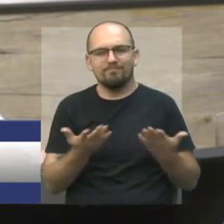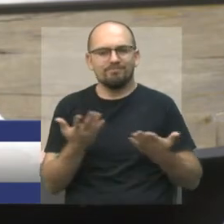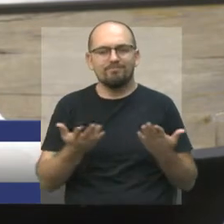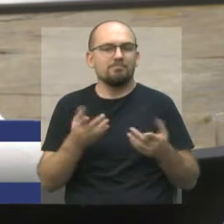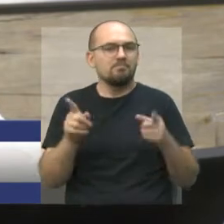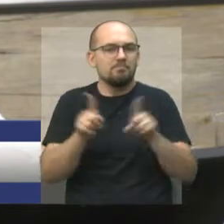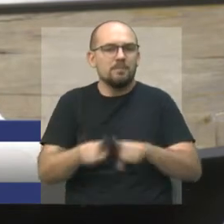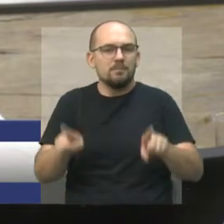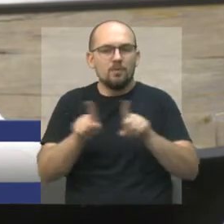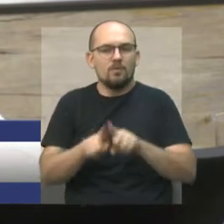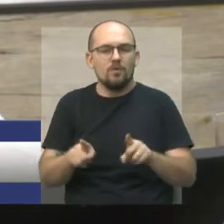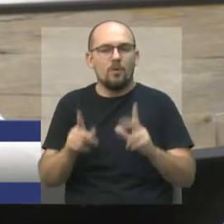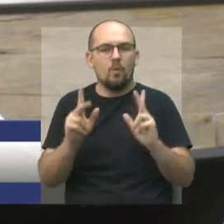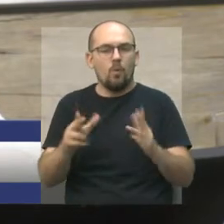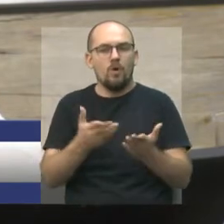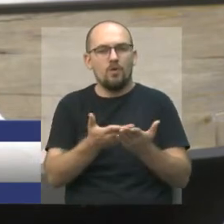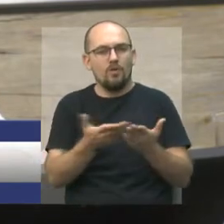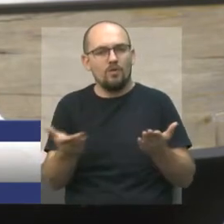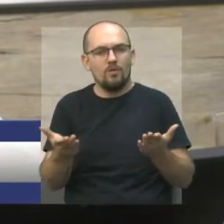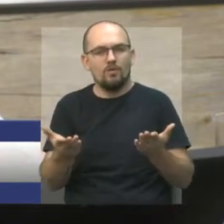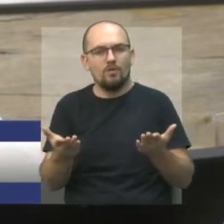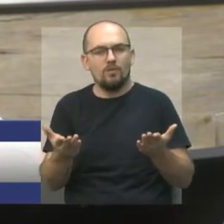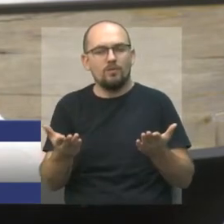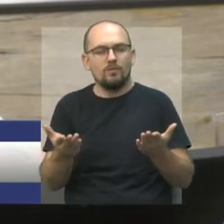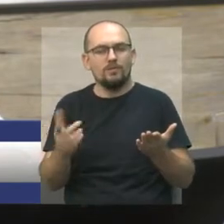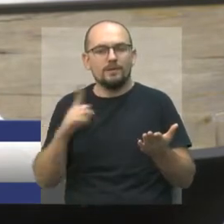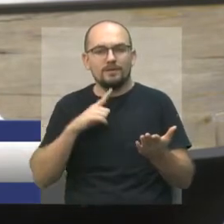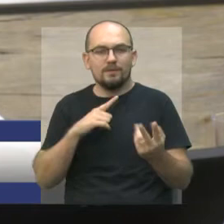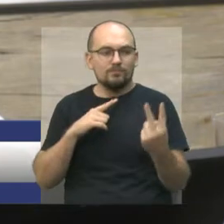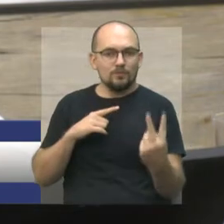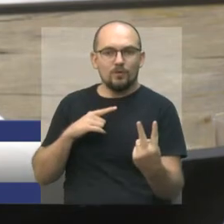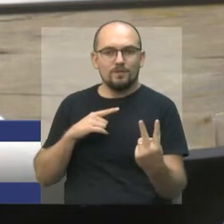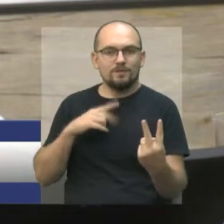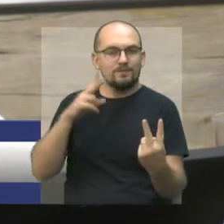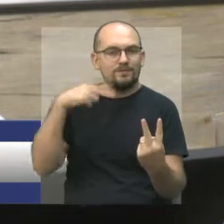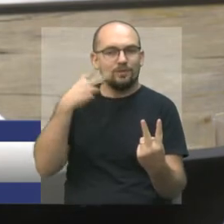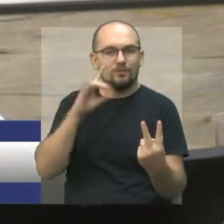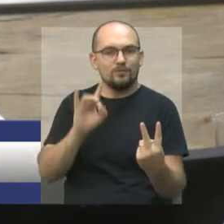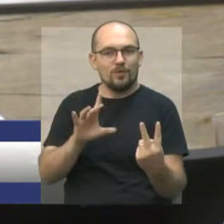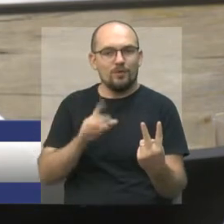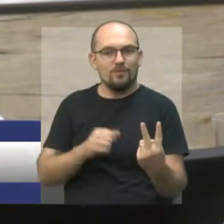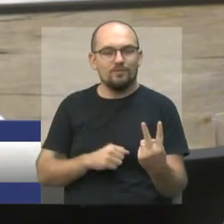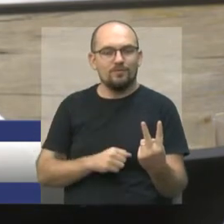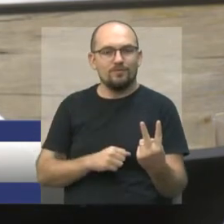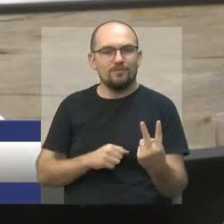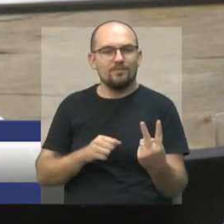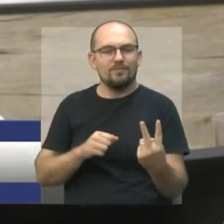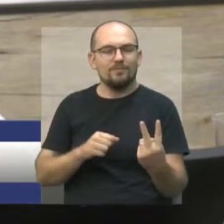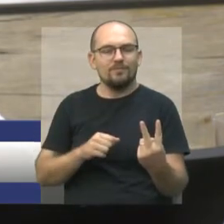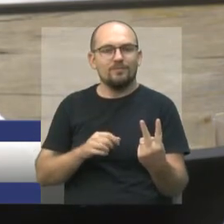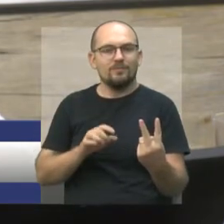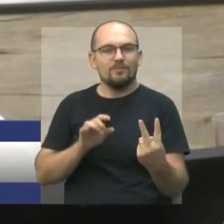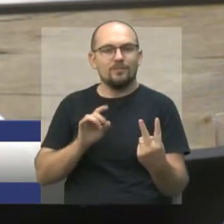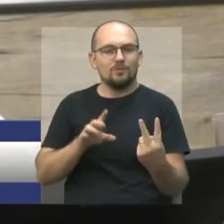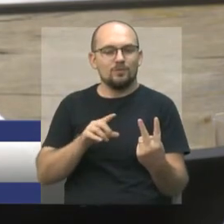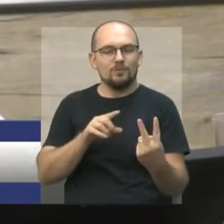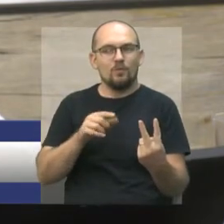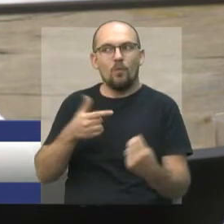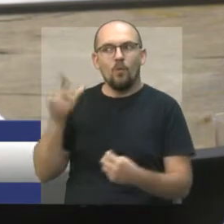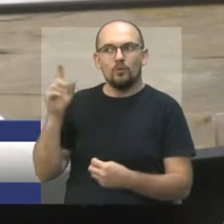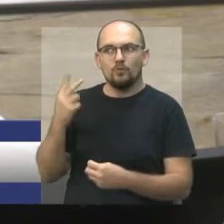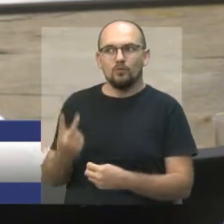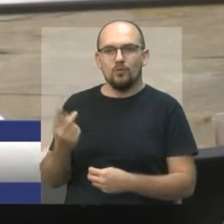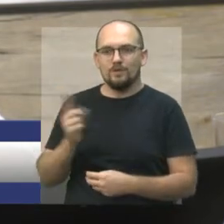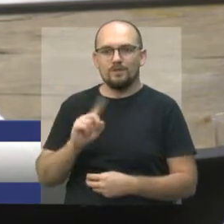mesma maneira, senhores, tem vocês 2 vereadores. Não é só os outros 2 da comissão.